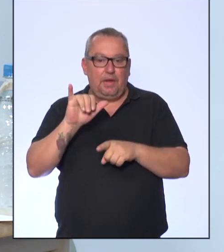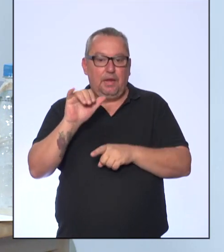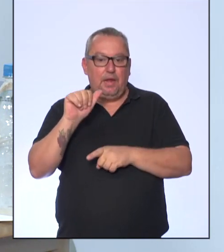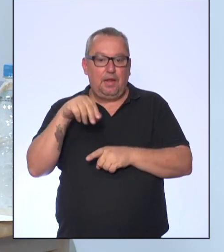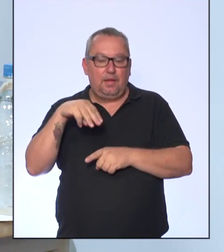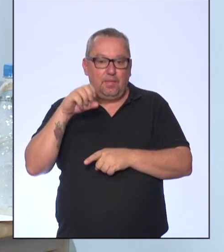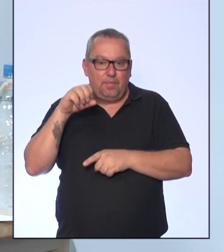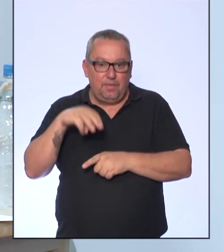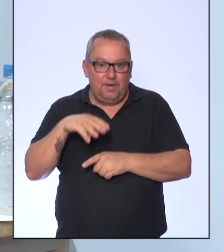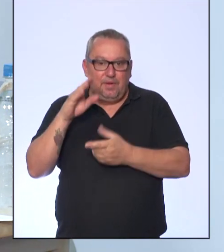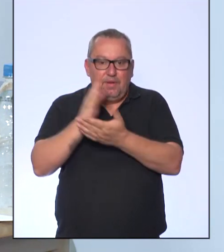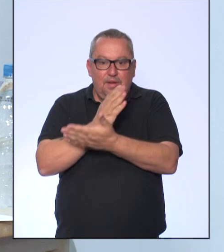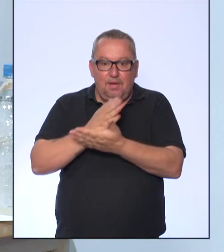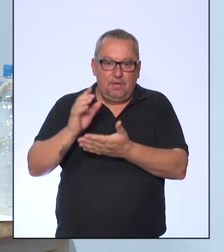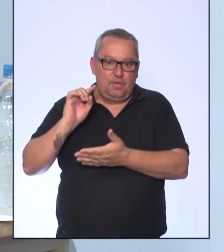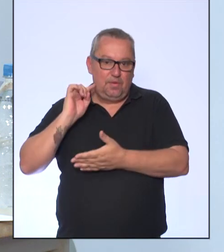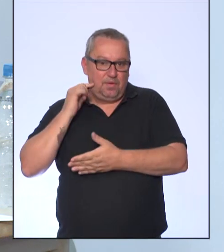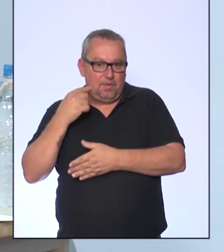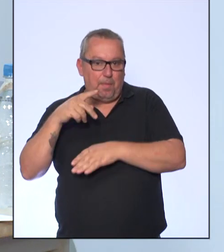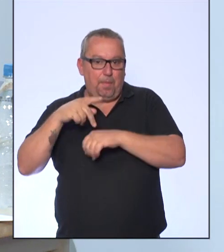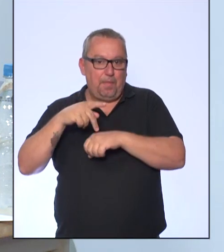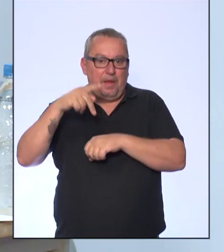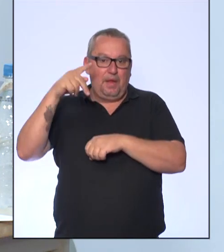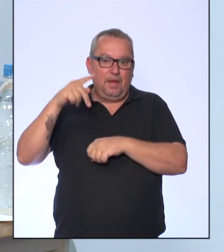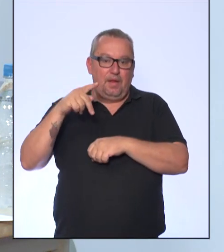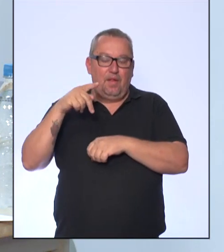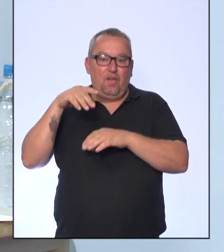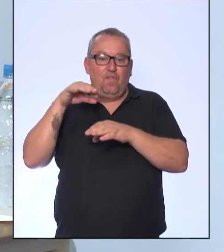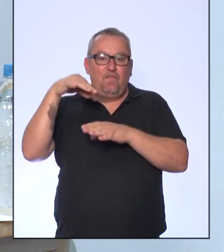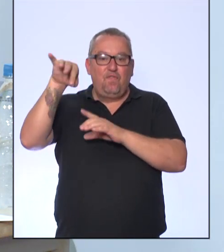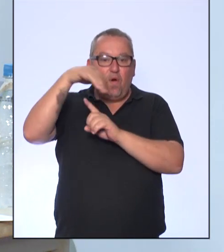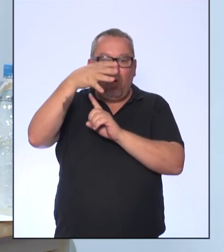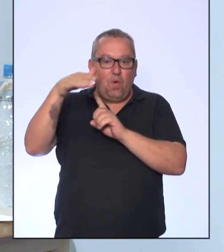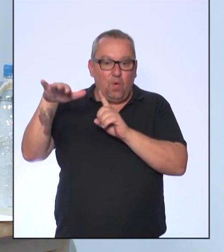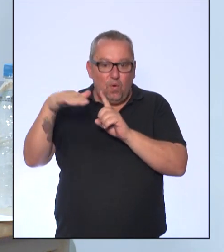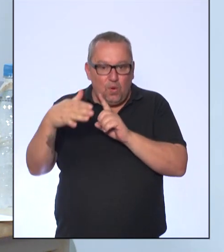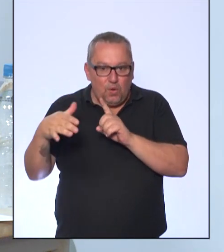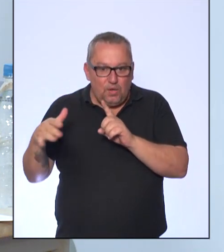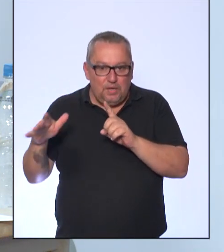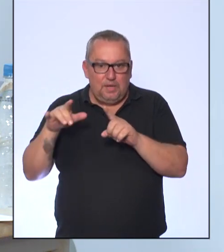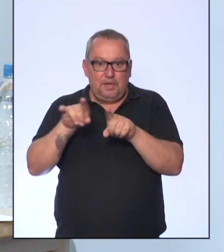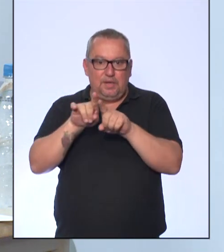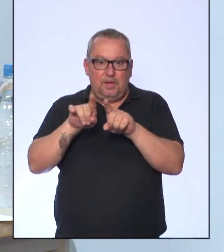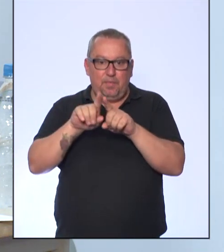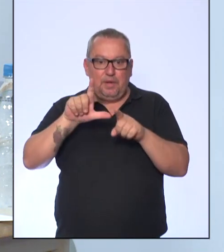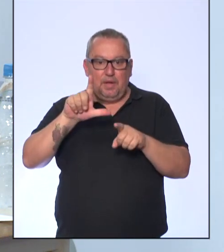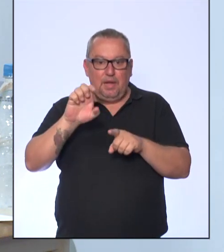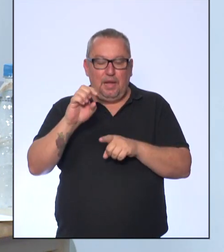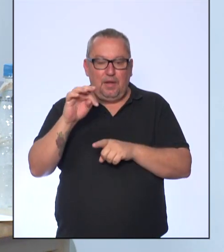foi separada de sujeiras, tipo pedra, folhas. A aluna